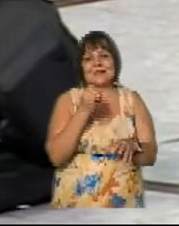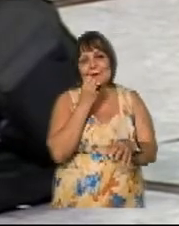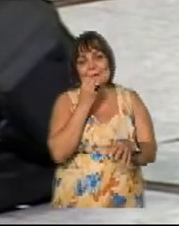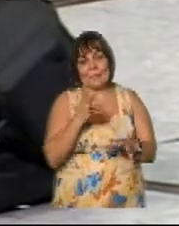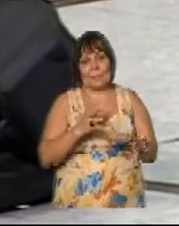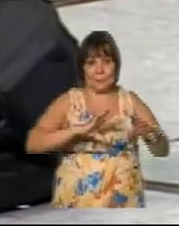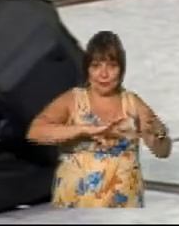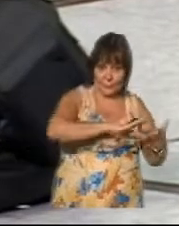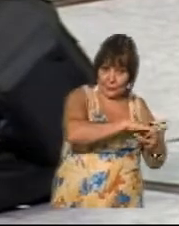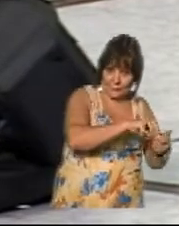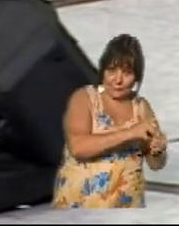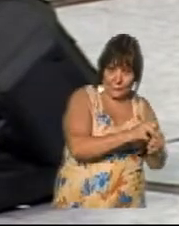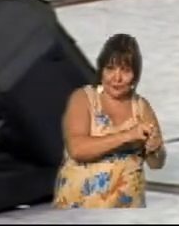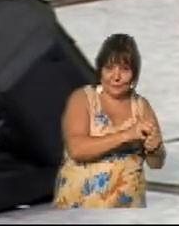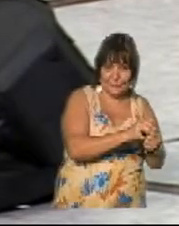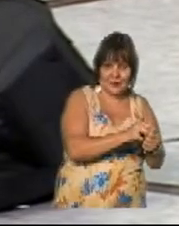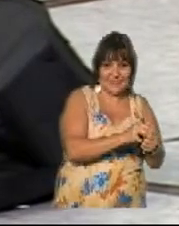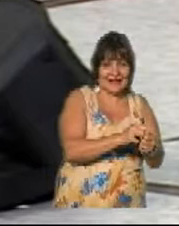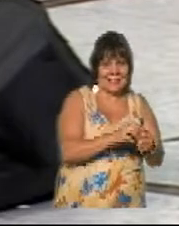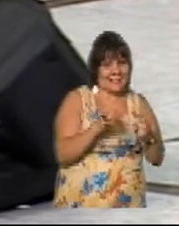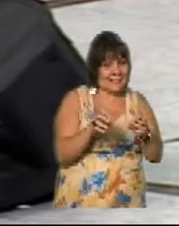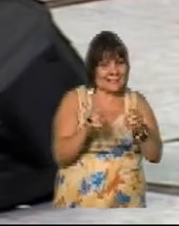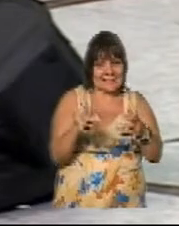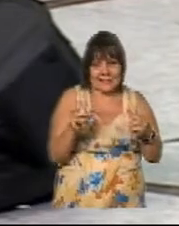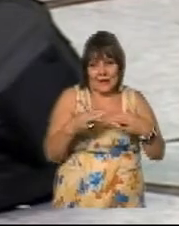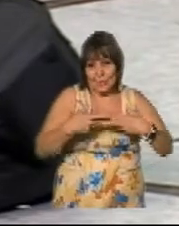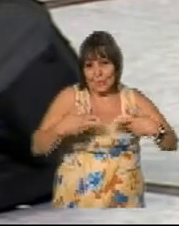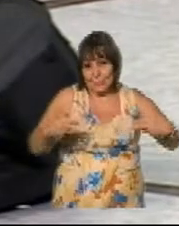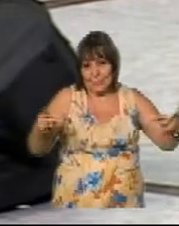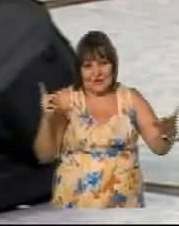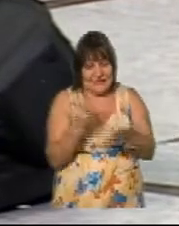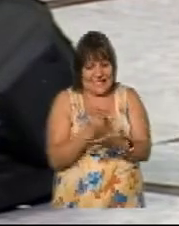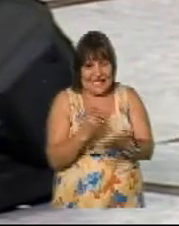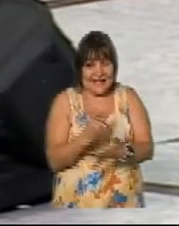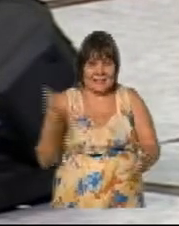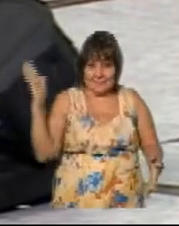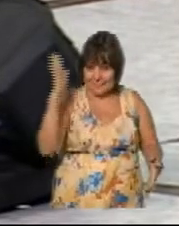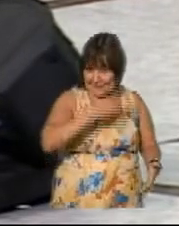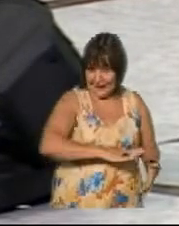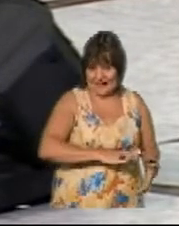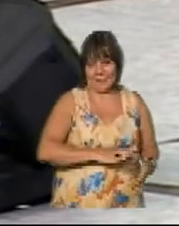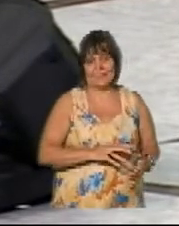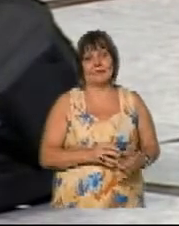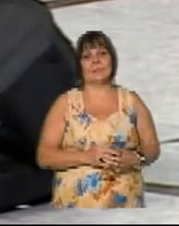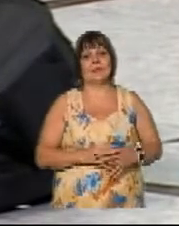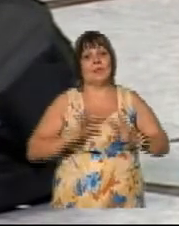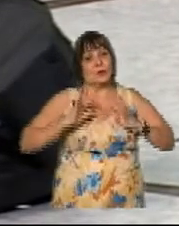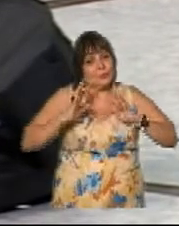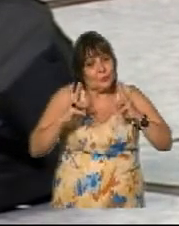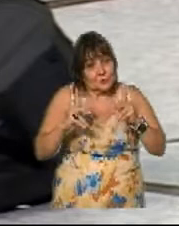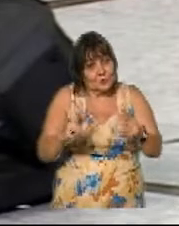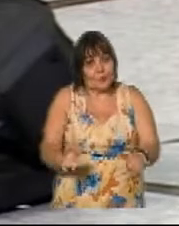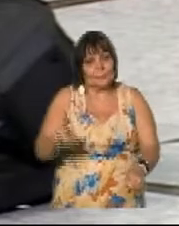O mundo não presta. Tudo que o mundo ensina é perverso, é maligno, é corrupto. Tudo que